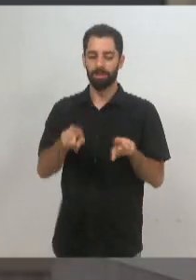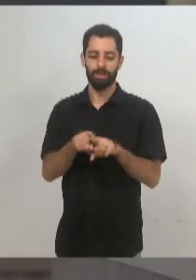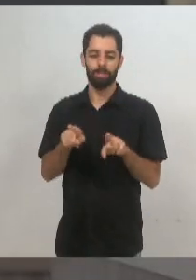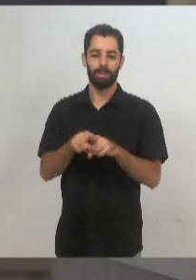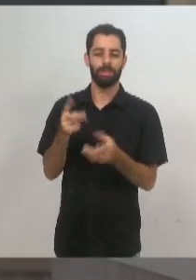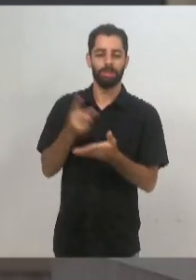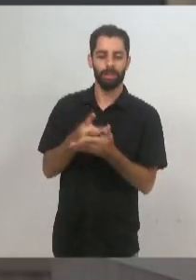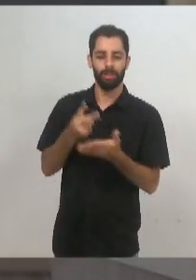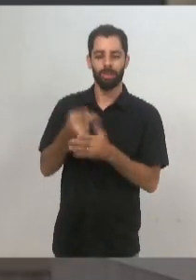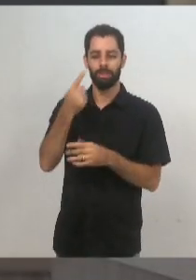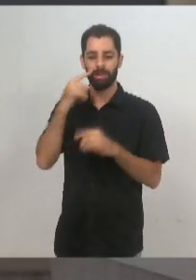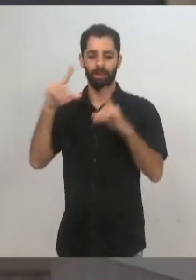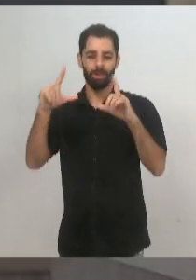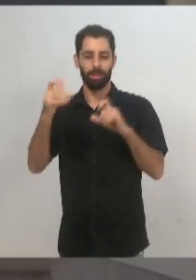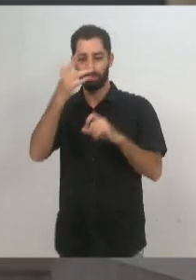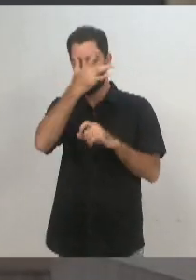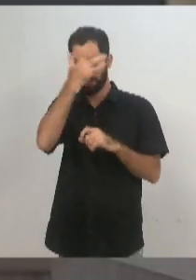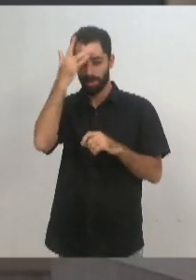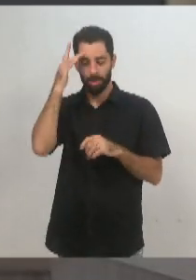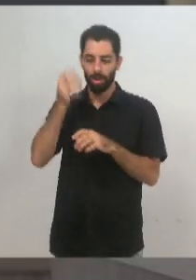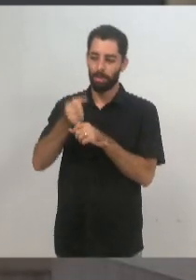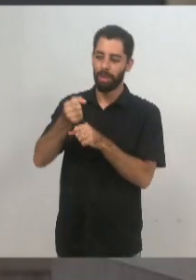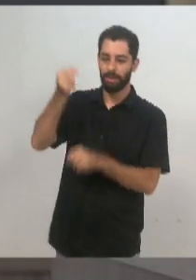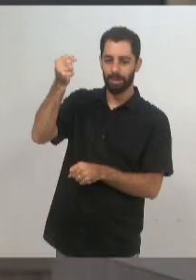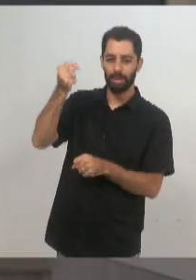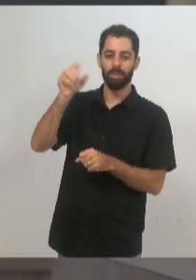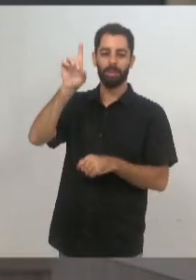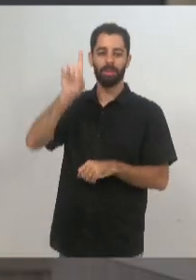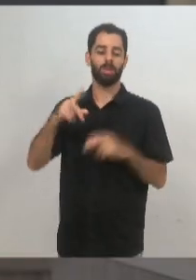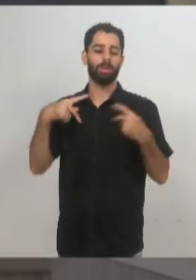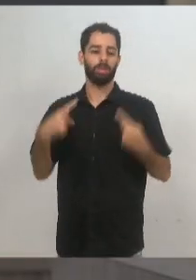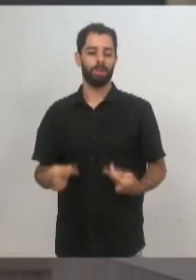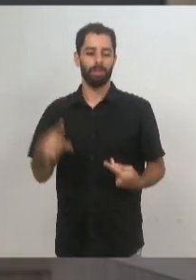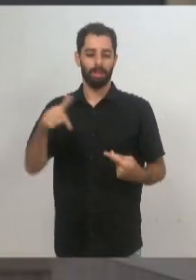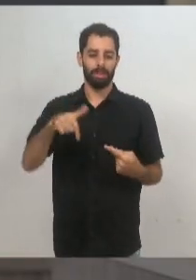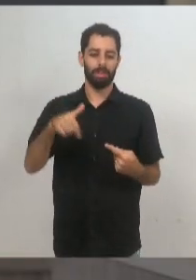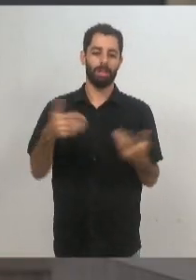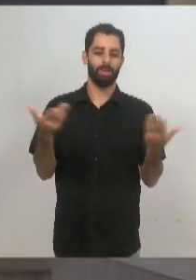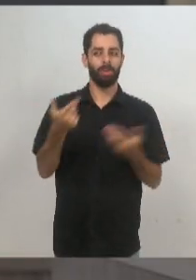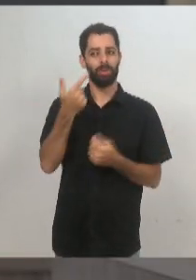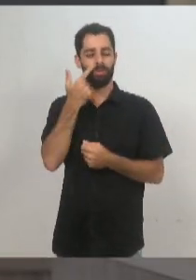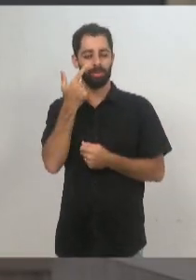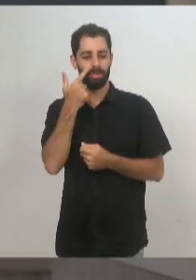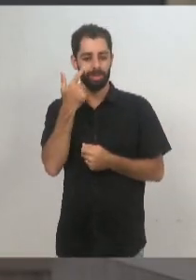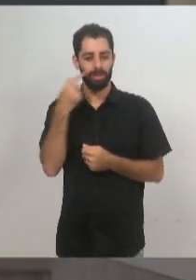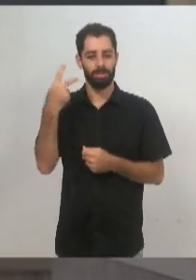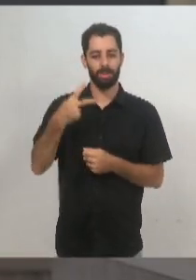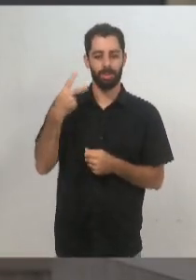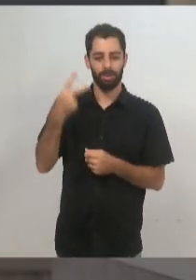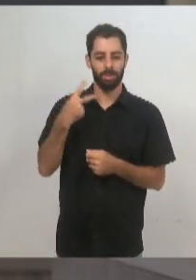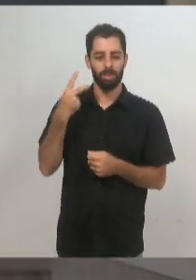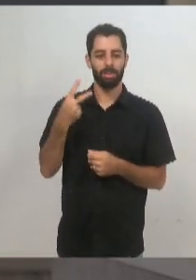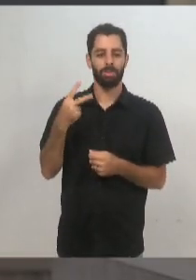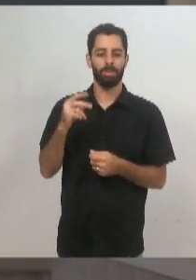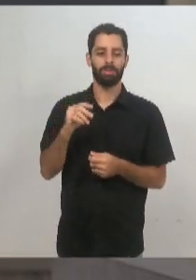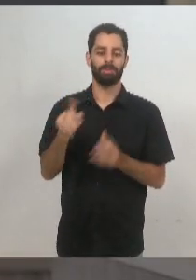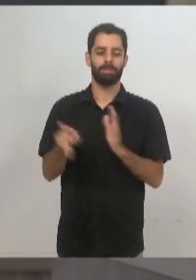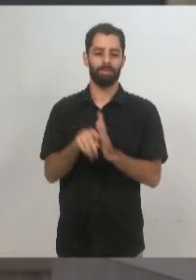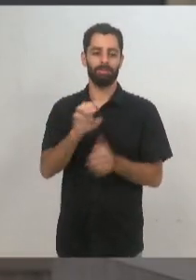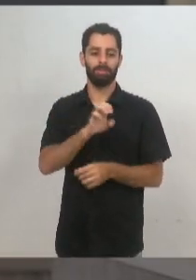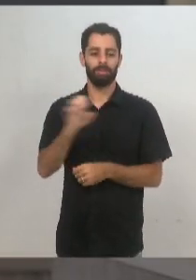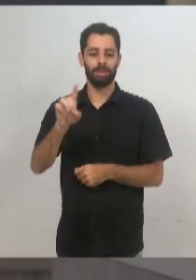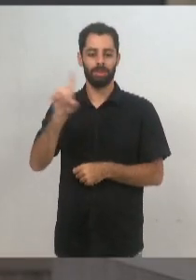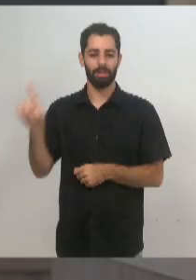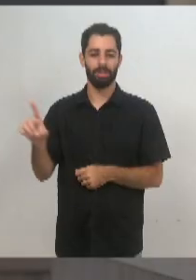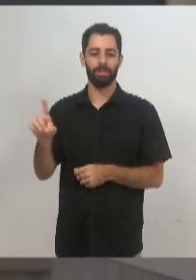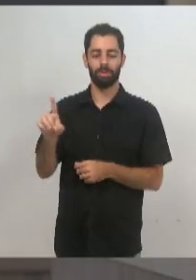eu vi uma foto aqui de alguém segurando o bastão escrito direitos humanos aqui nessa casa. Agora eu vejo uma vereadora da extrema-direita aqui falando de direitos